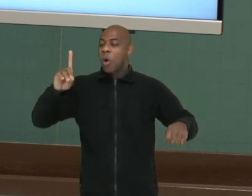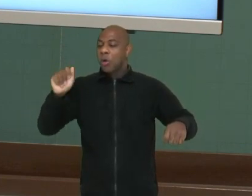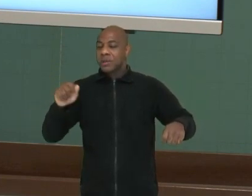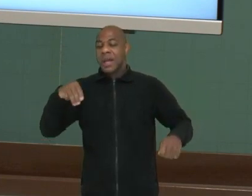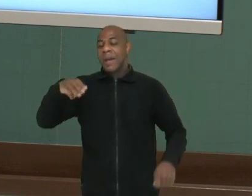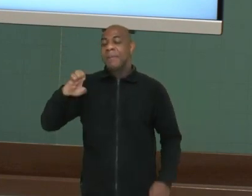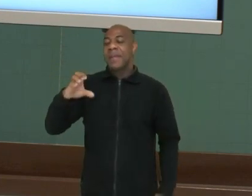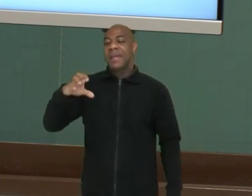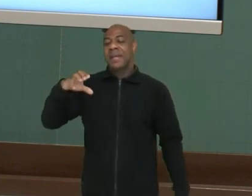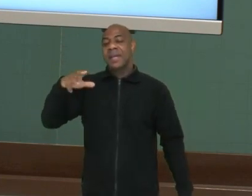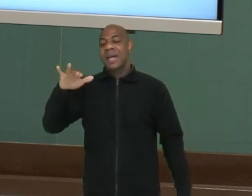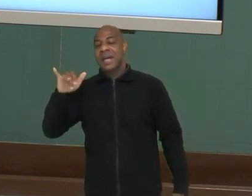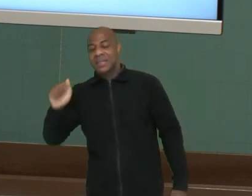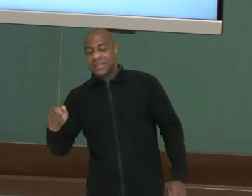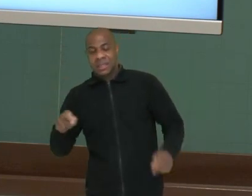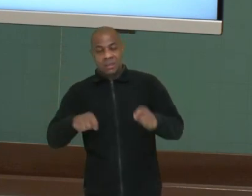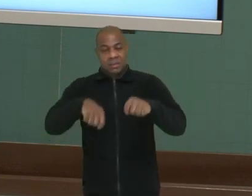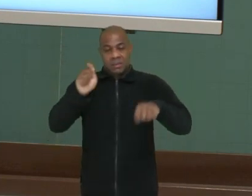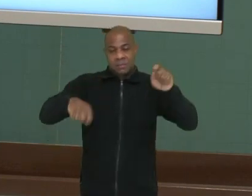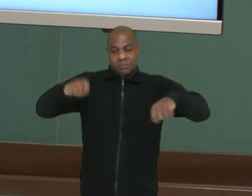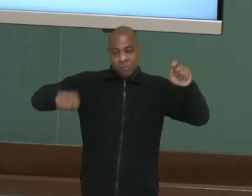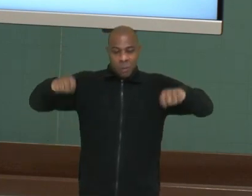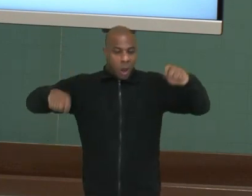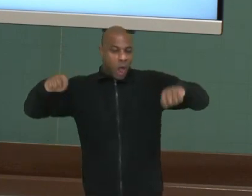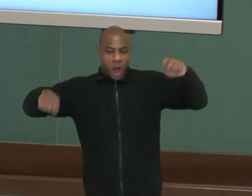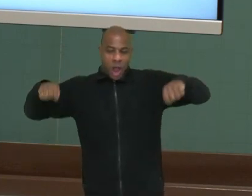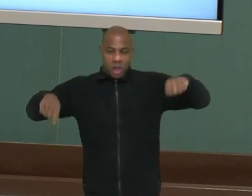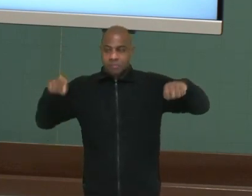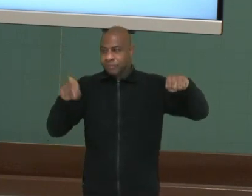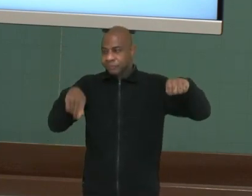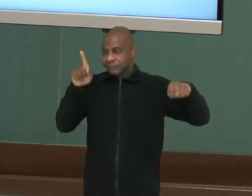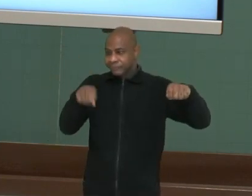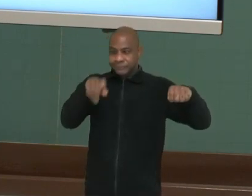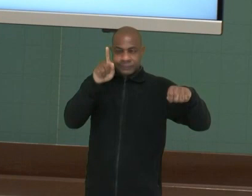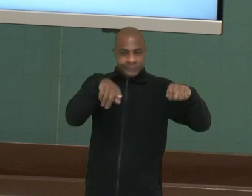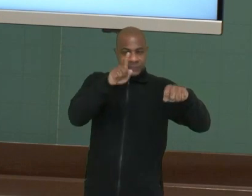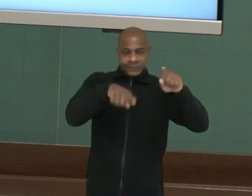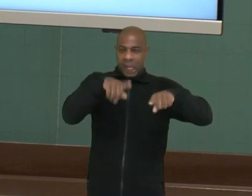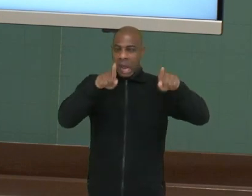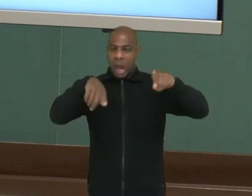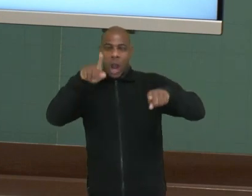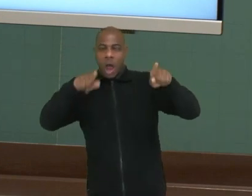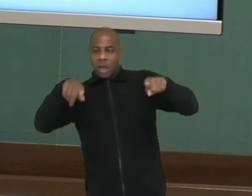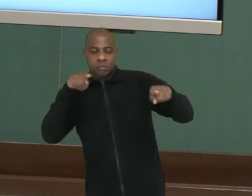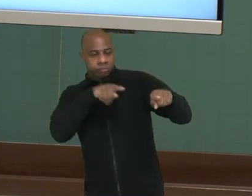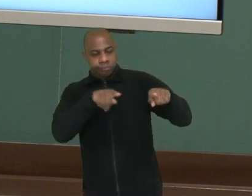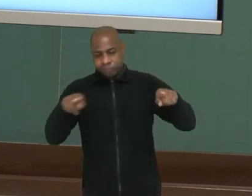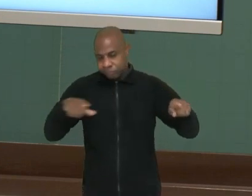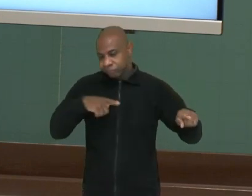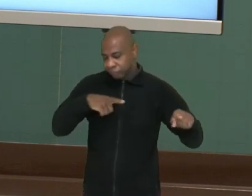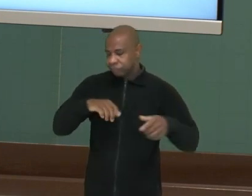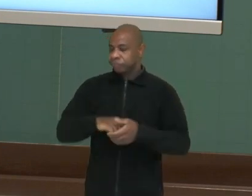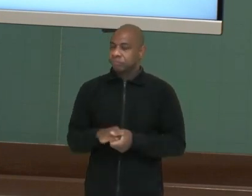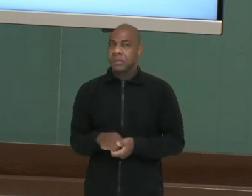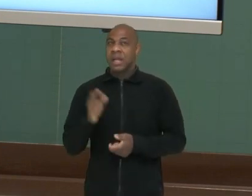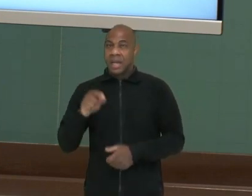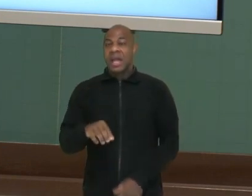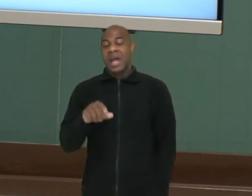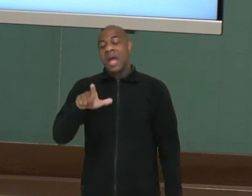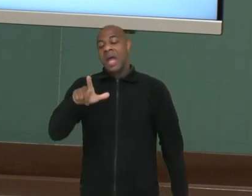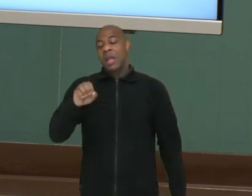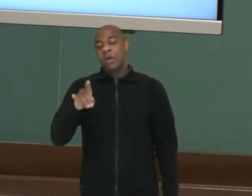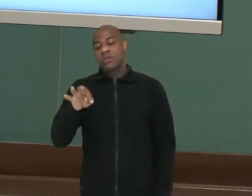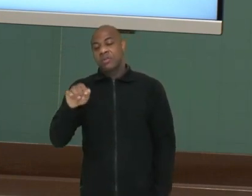onda mecânica. E vale destacar que uma onda mecânica, por exemplo, no som, ele é longitudinal, mas